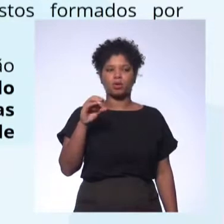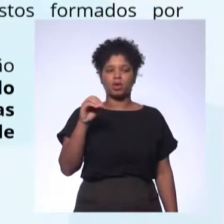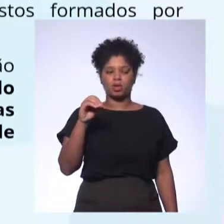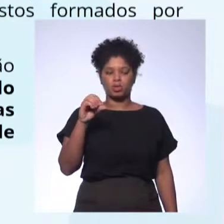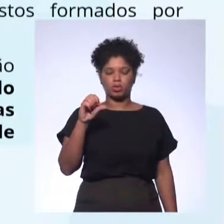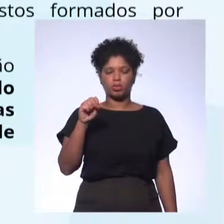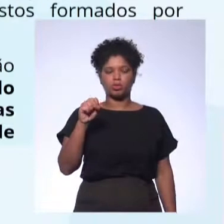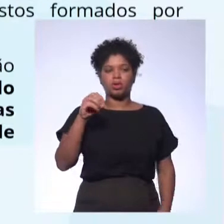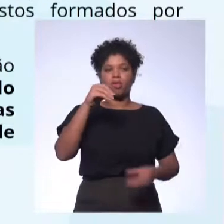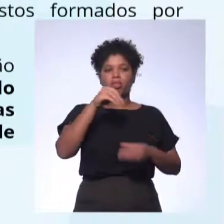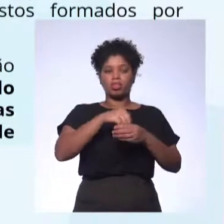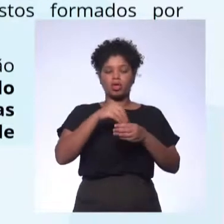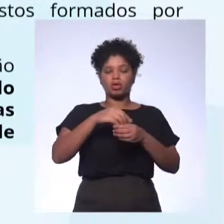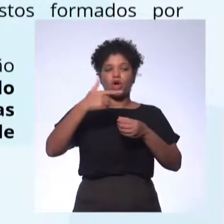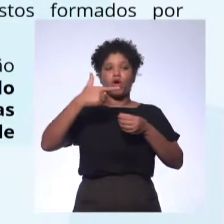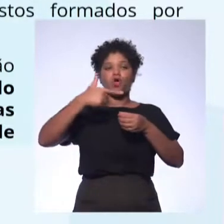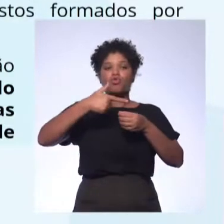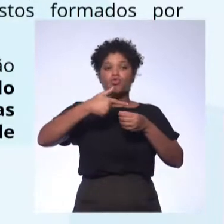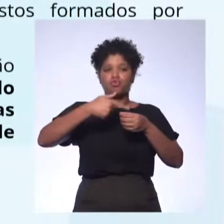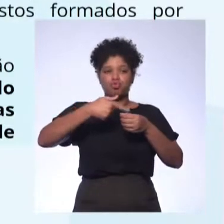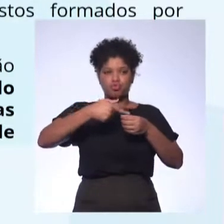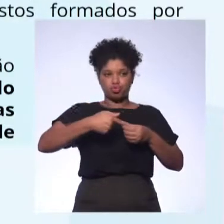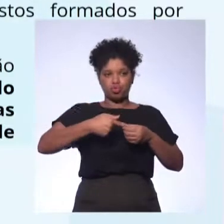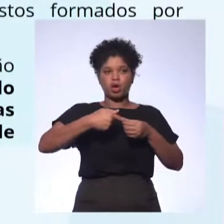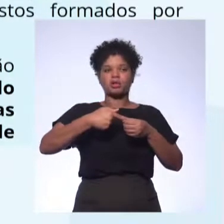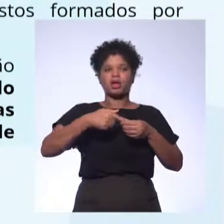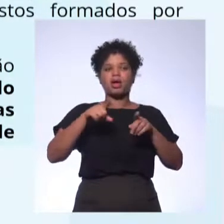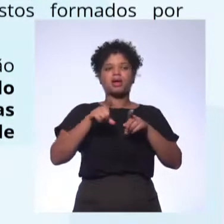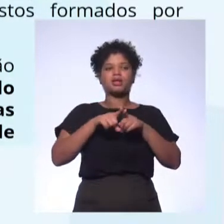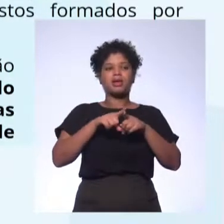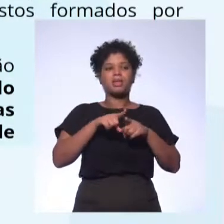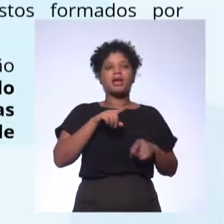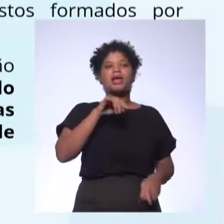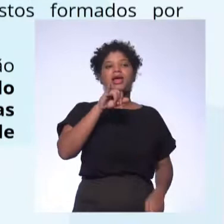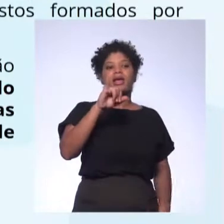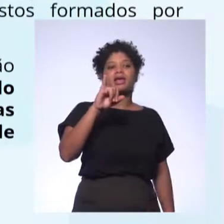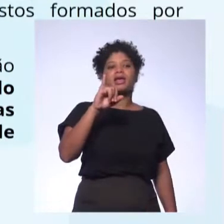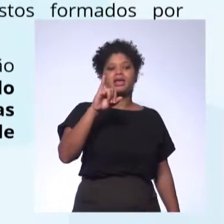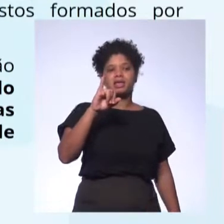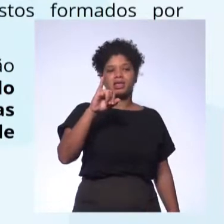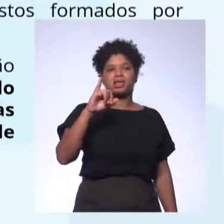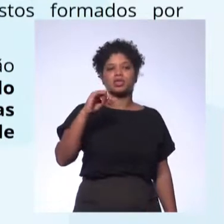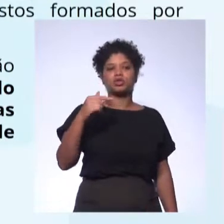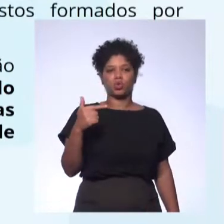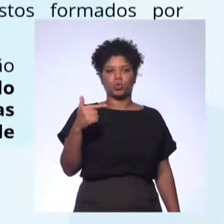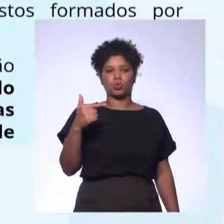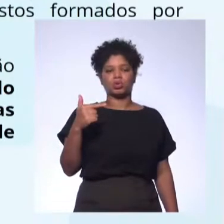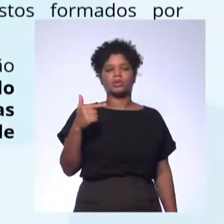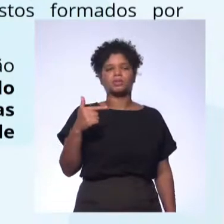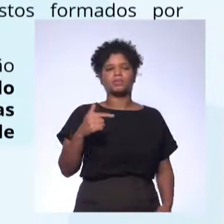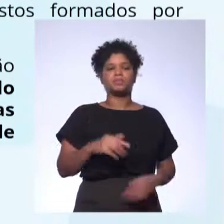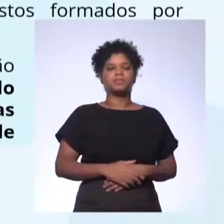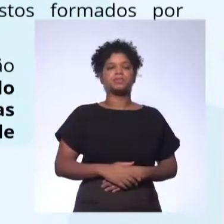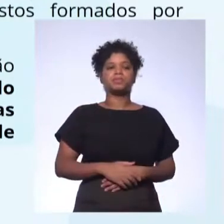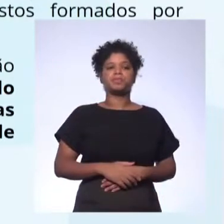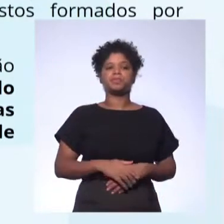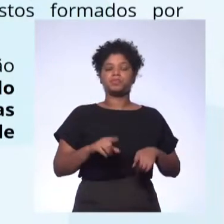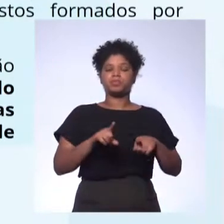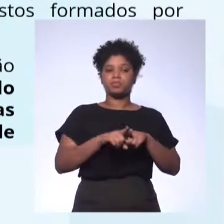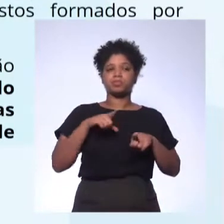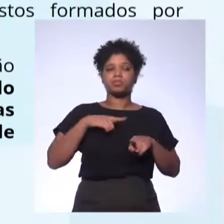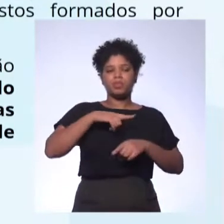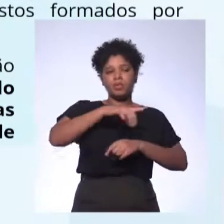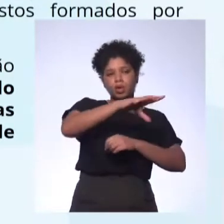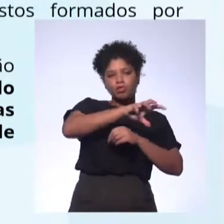carbono e hidrogênio e sólidos como O iodo Ok o gás diodo aí nós temos as